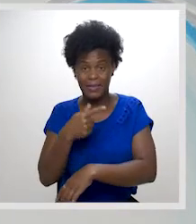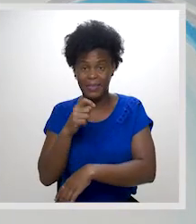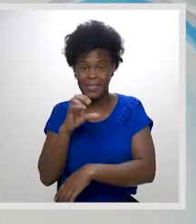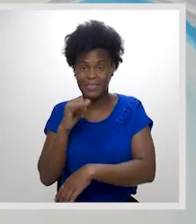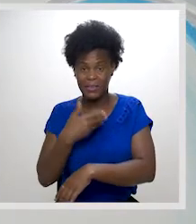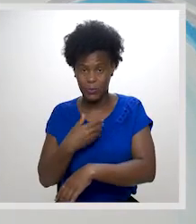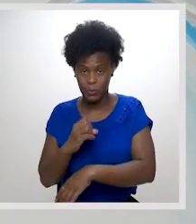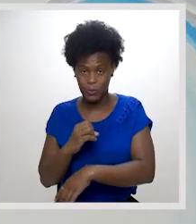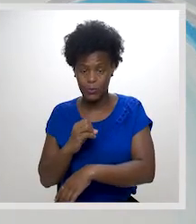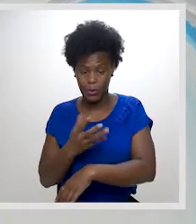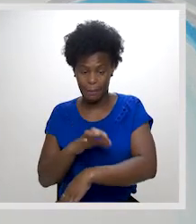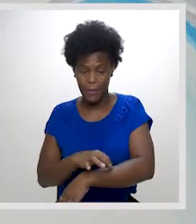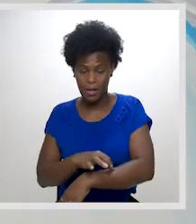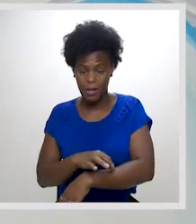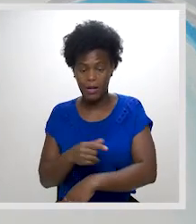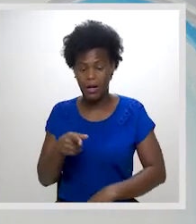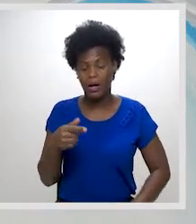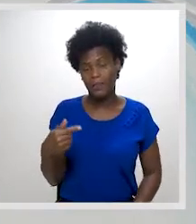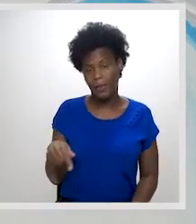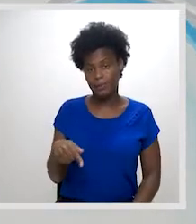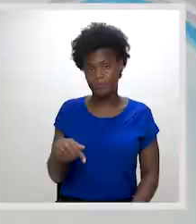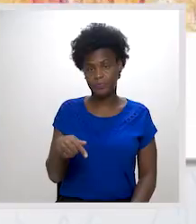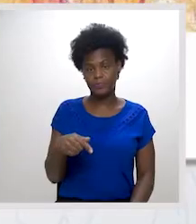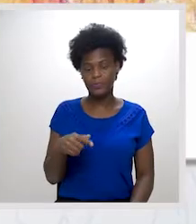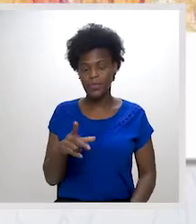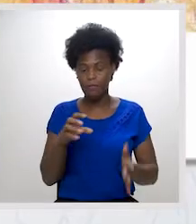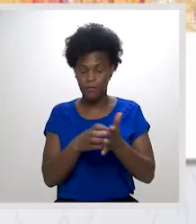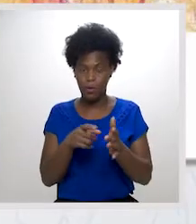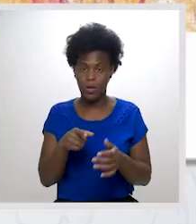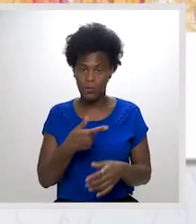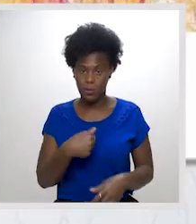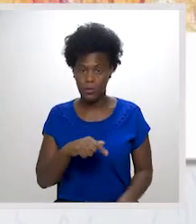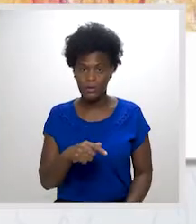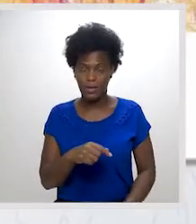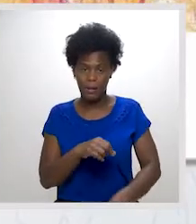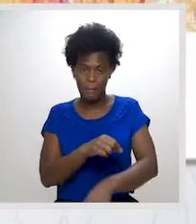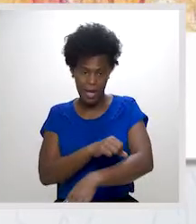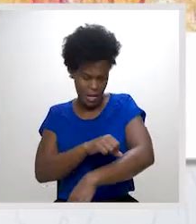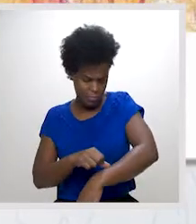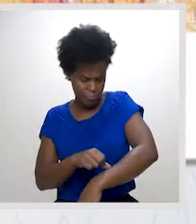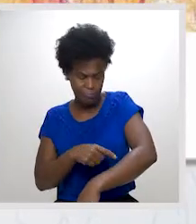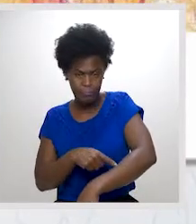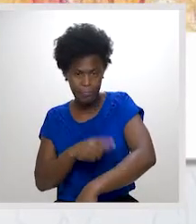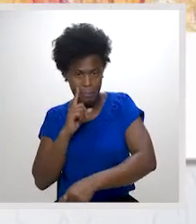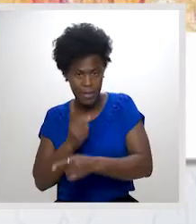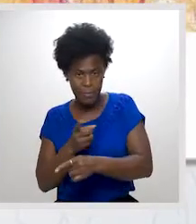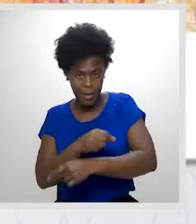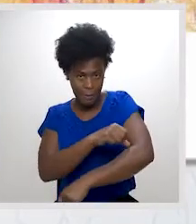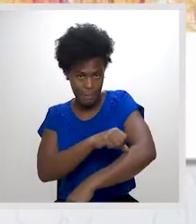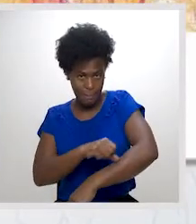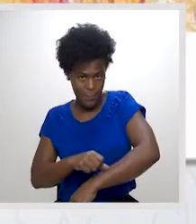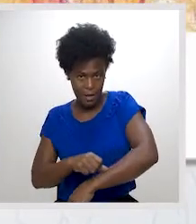tecido. Ao afetar o tecido, nós temos aqui, consta na nossa figura, a pele afetada, a mesma